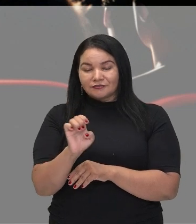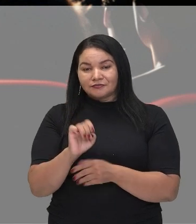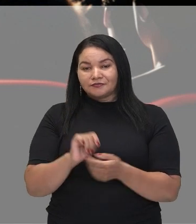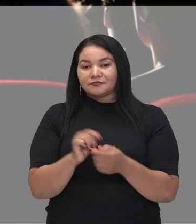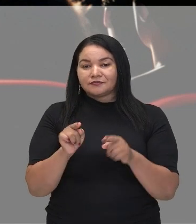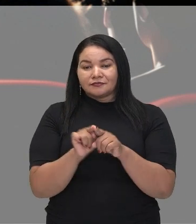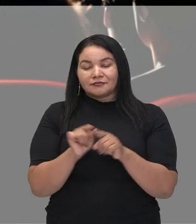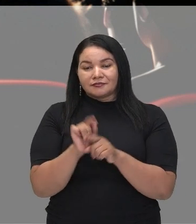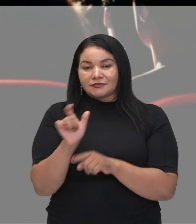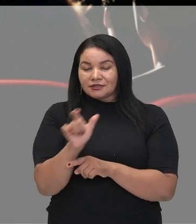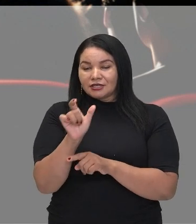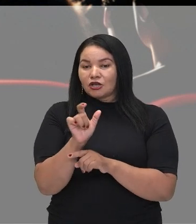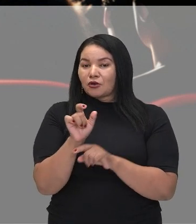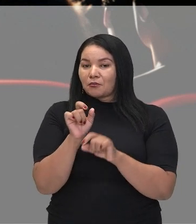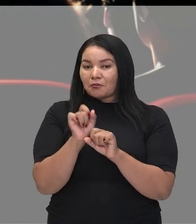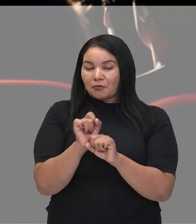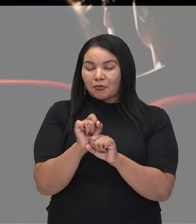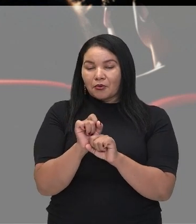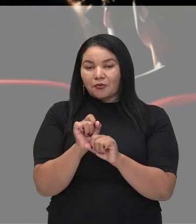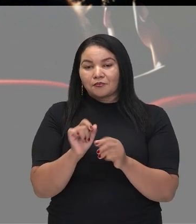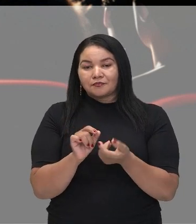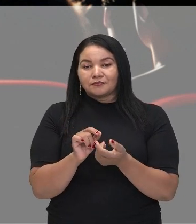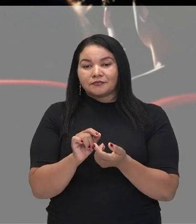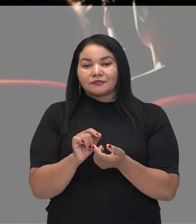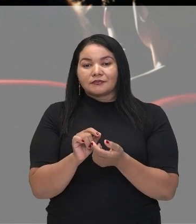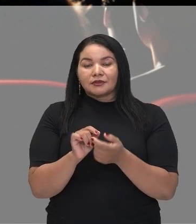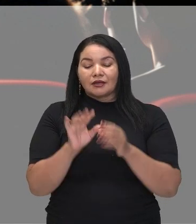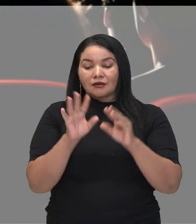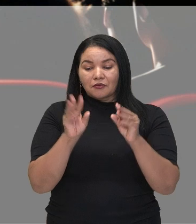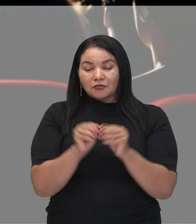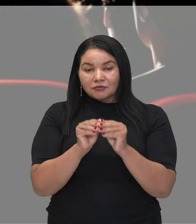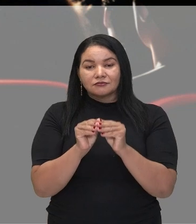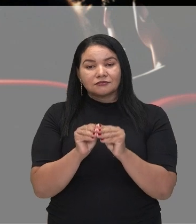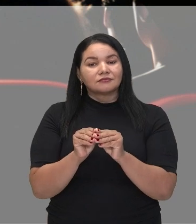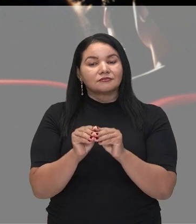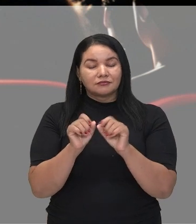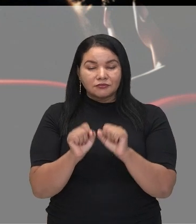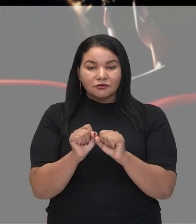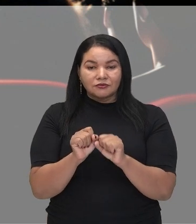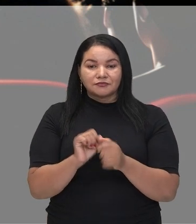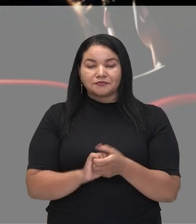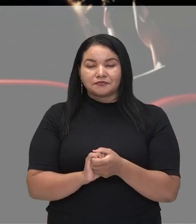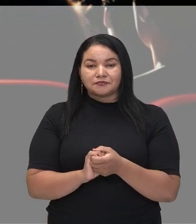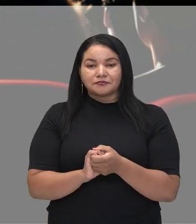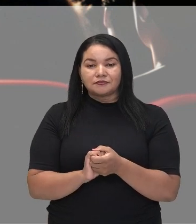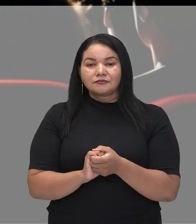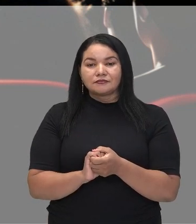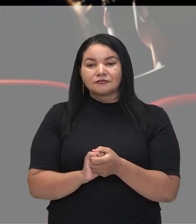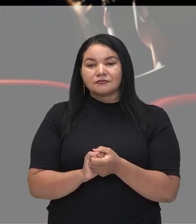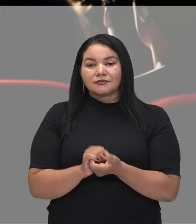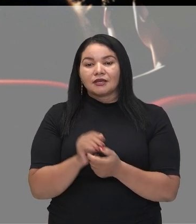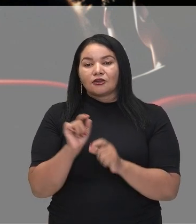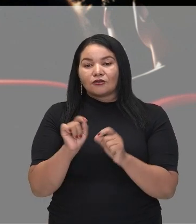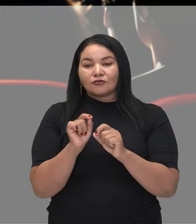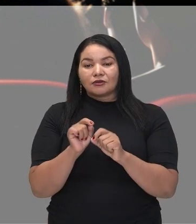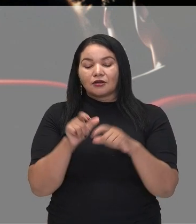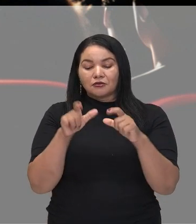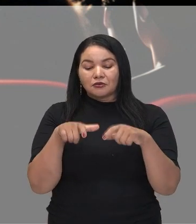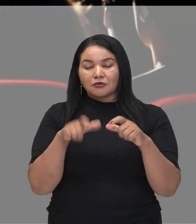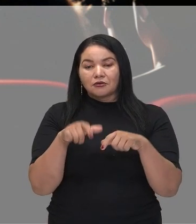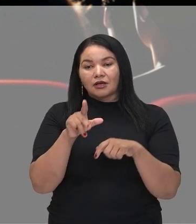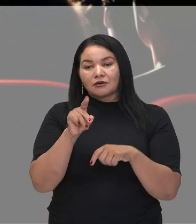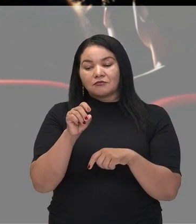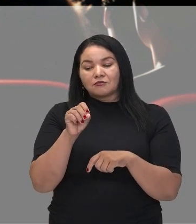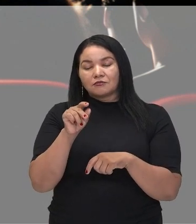duas palavras podem ter sido também abreviadas, né? Era o point. Aqui nós já temos